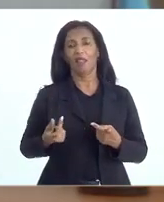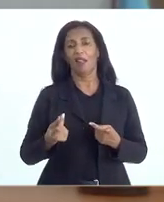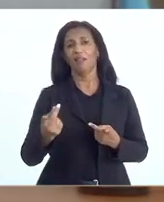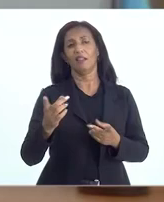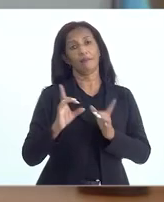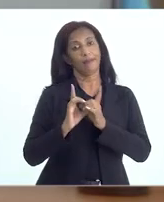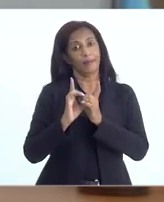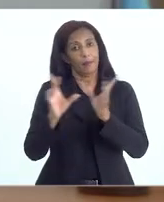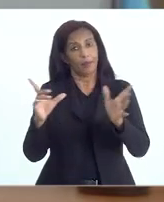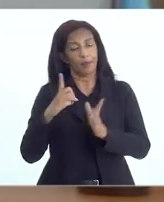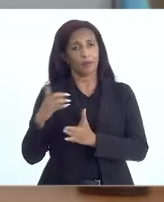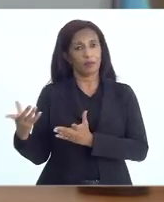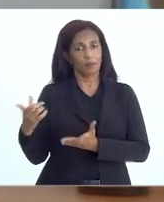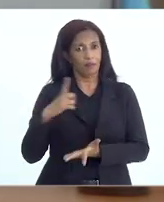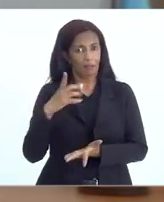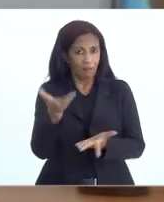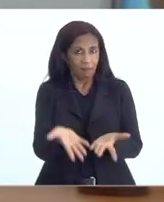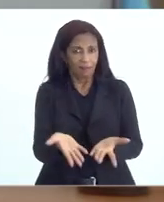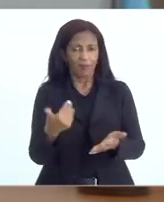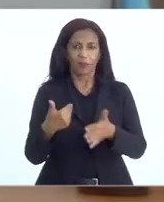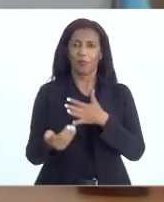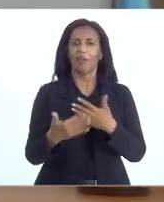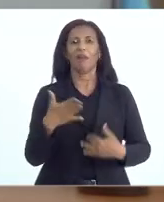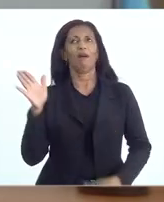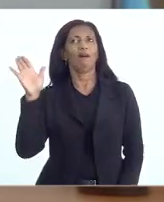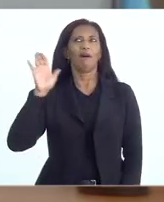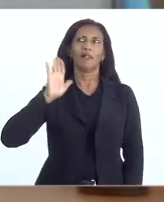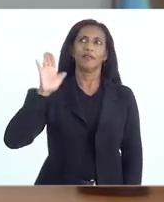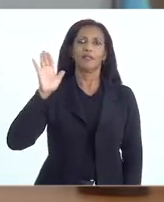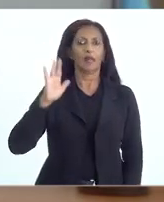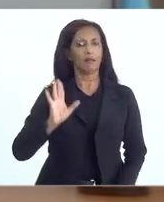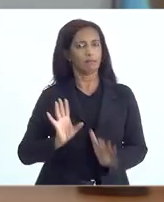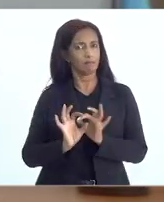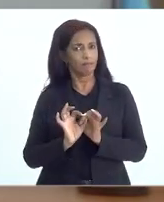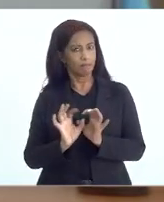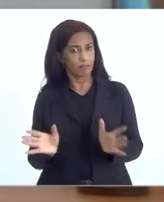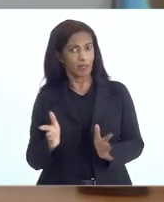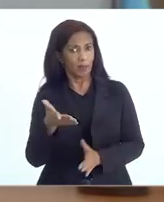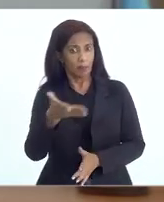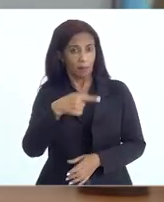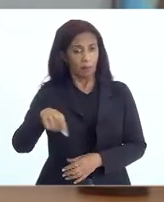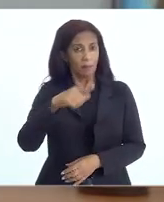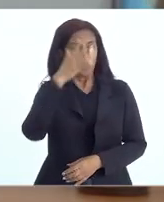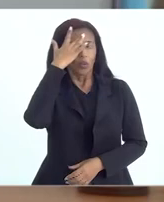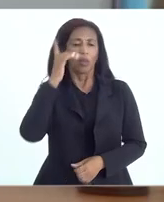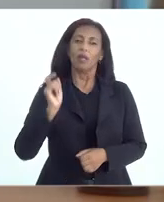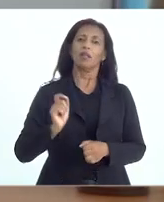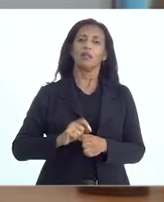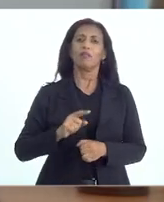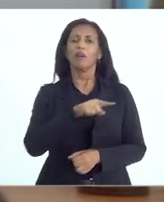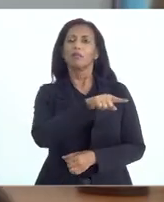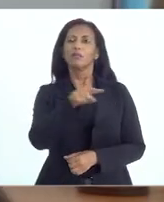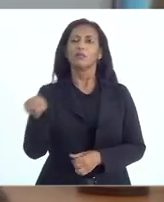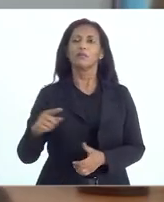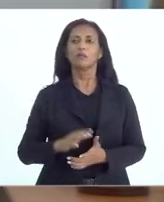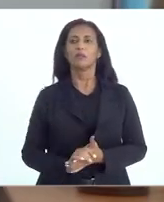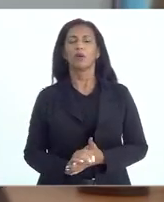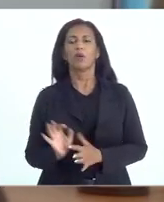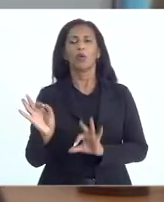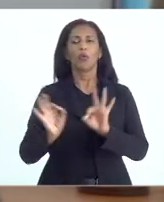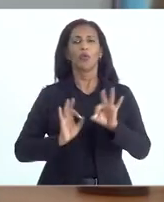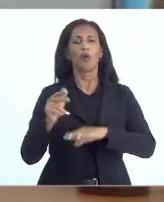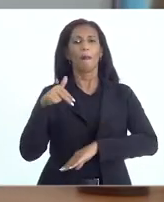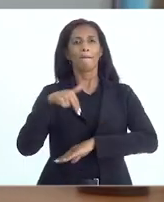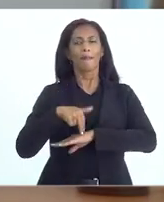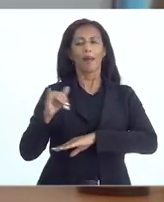claro que a democracia permite a quem quer que seja ser candidato e legítimo mas aqueles que fazem dos Senhores uma